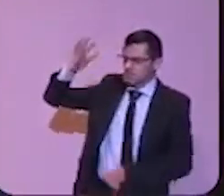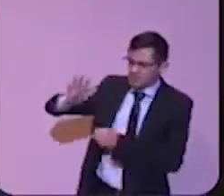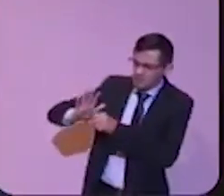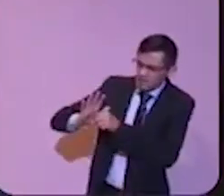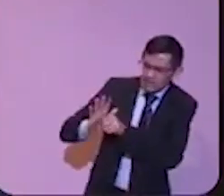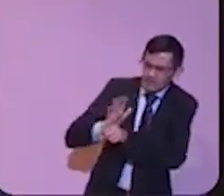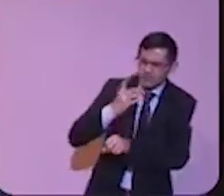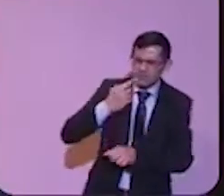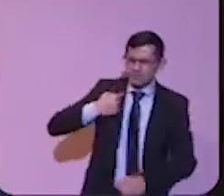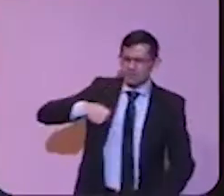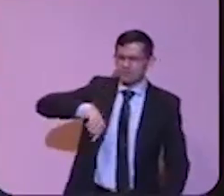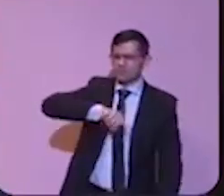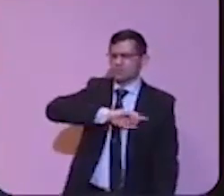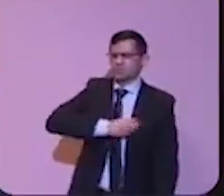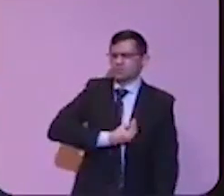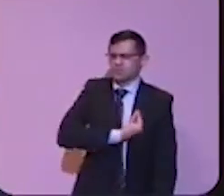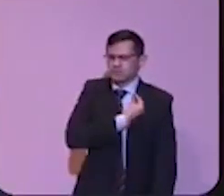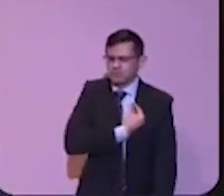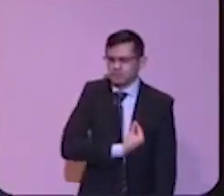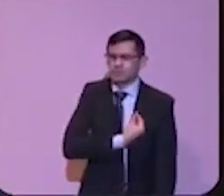a nossa vida,